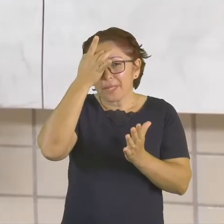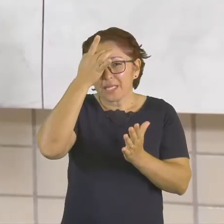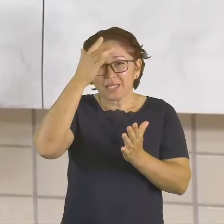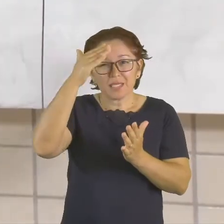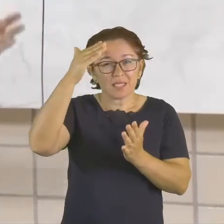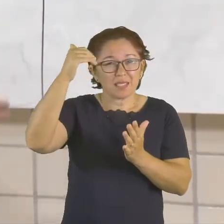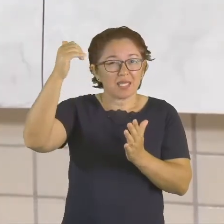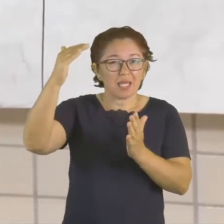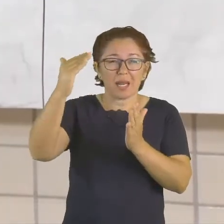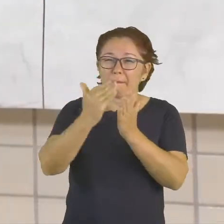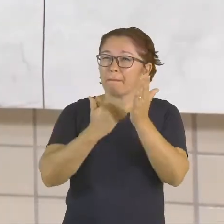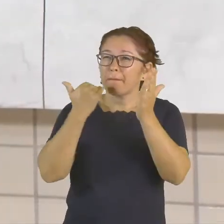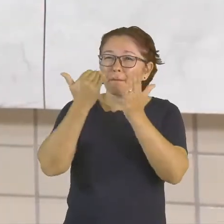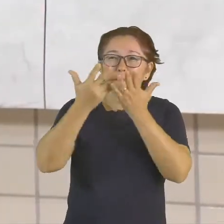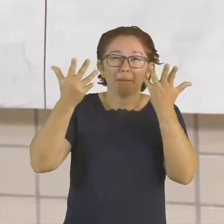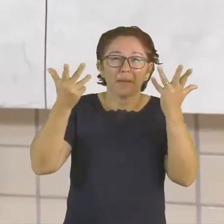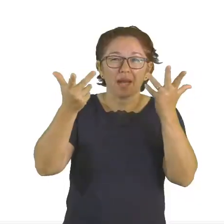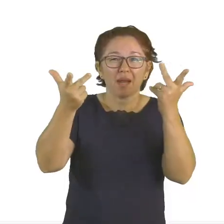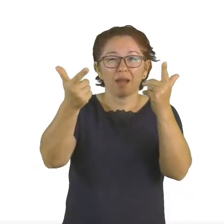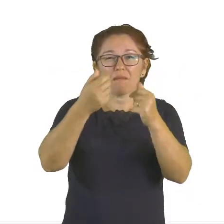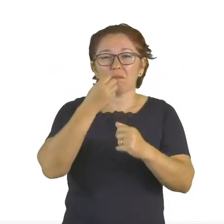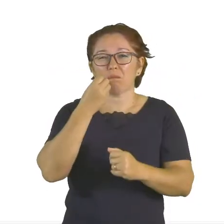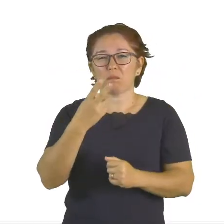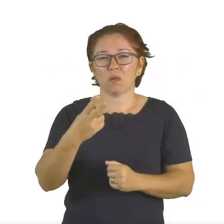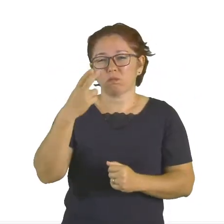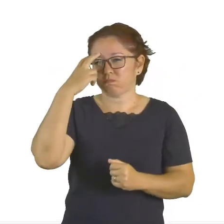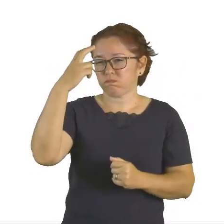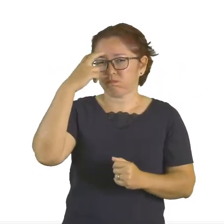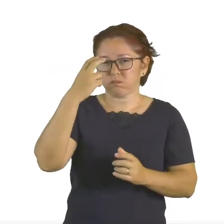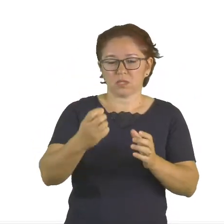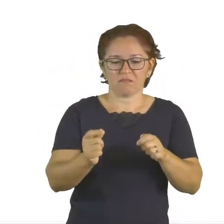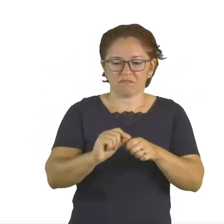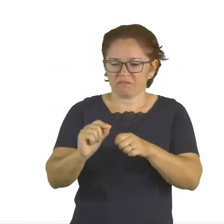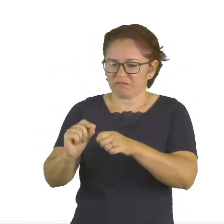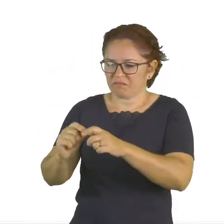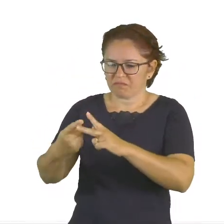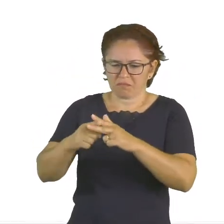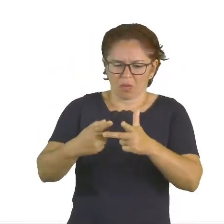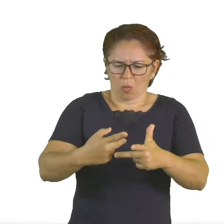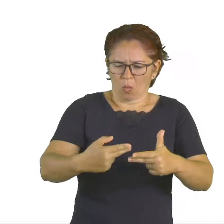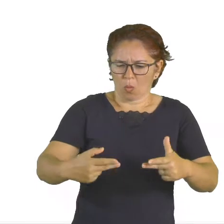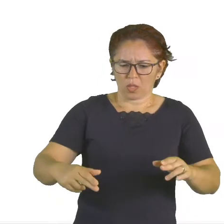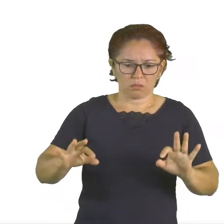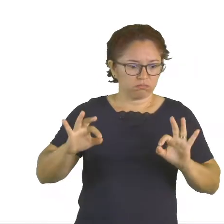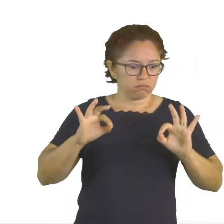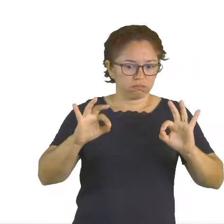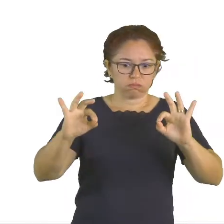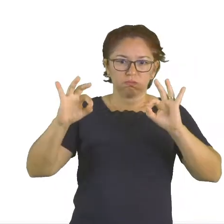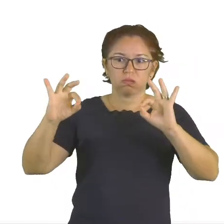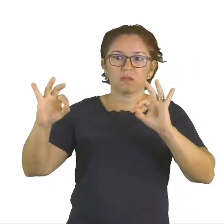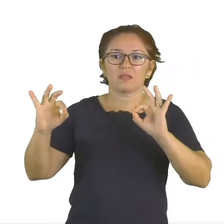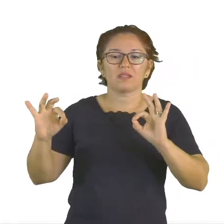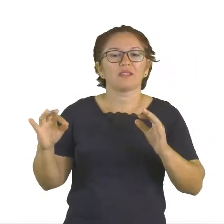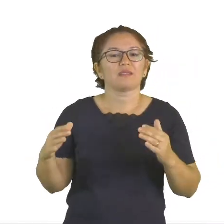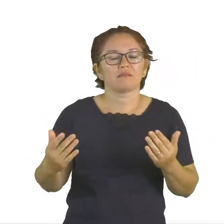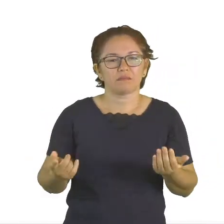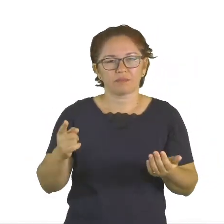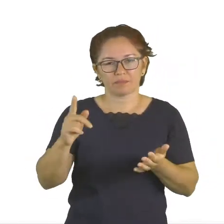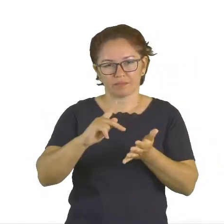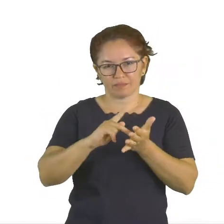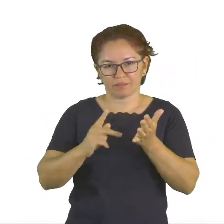humano grandiosa, capaz de grandes realizações, de grandes feitos. Então, essa ideia que esse cyberpoema, ele